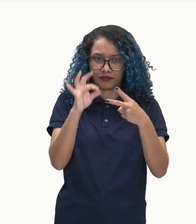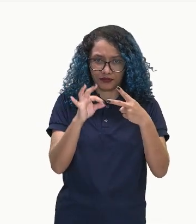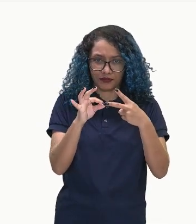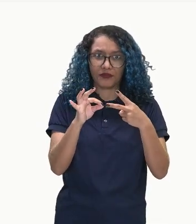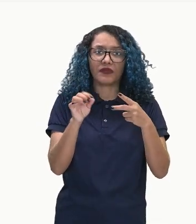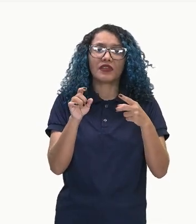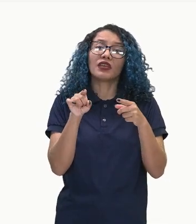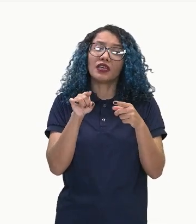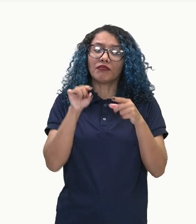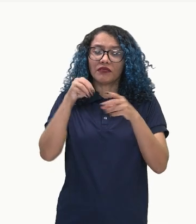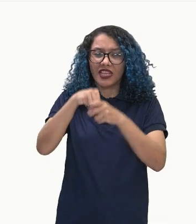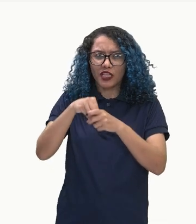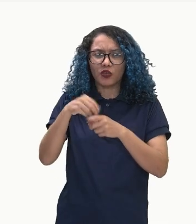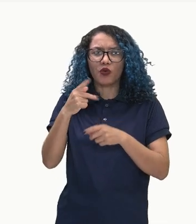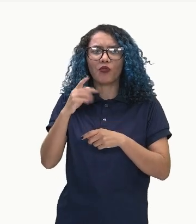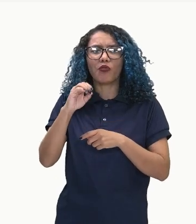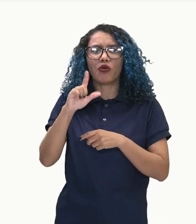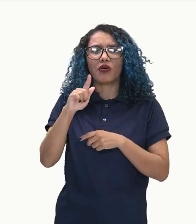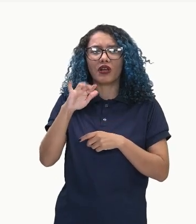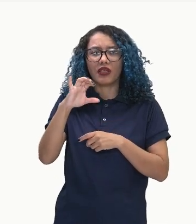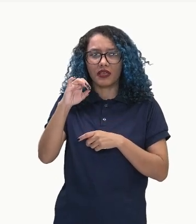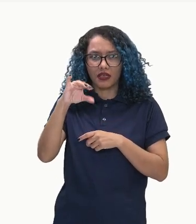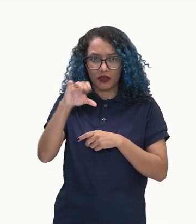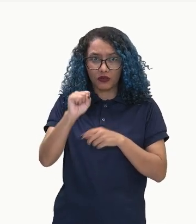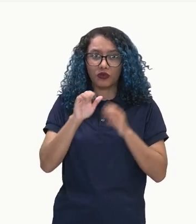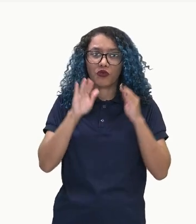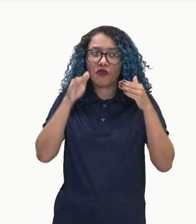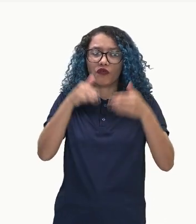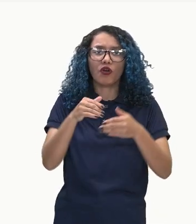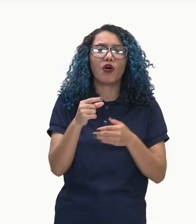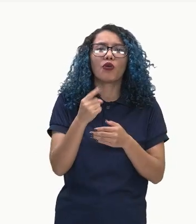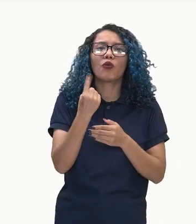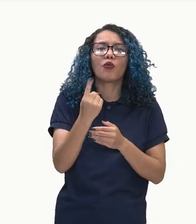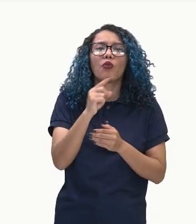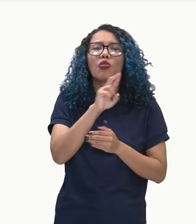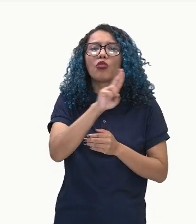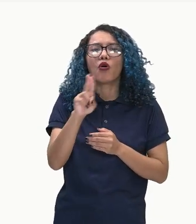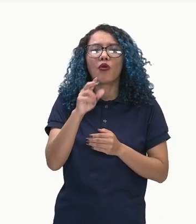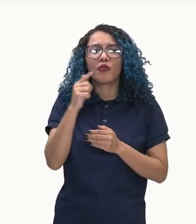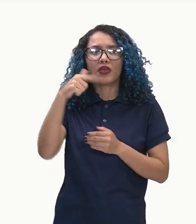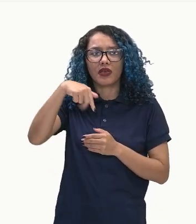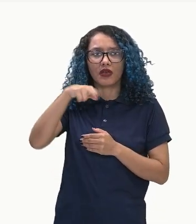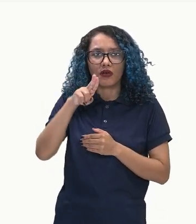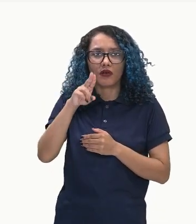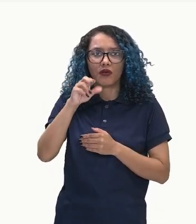dos polígonos falamos de um especial, que é o que nós chamamos de